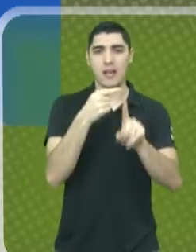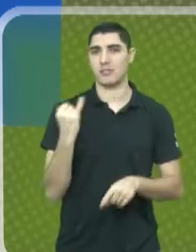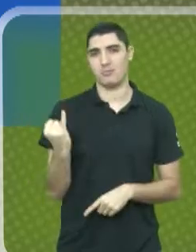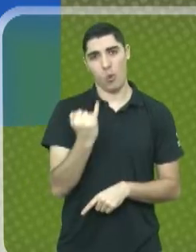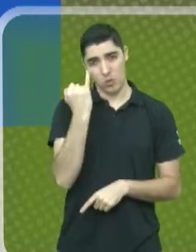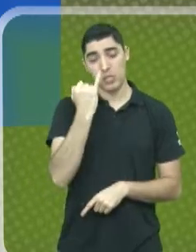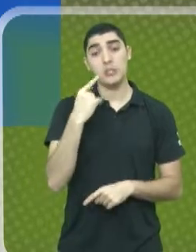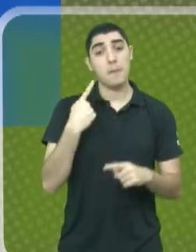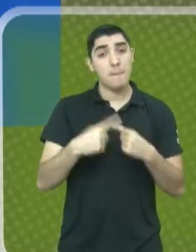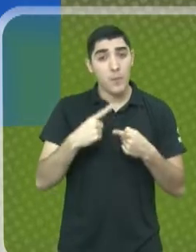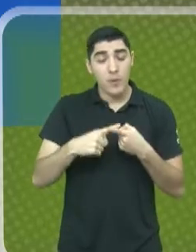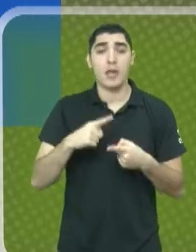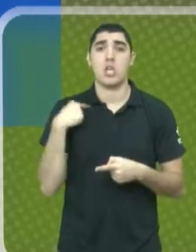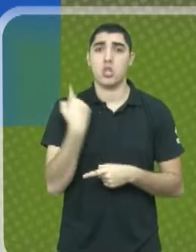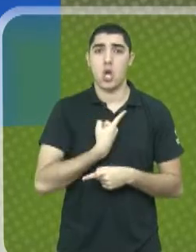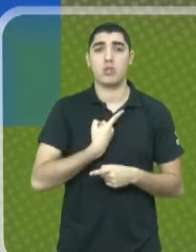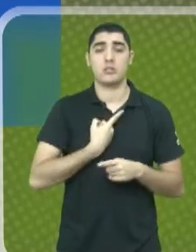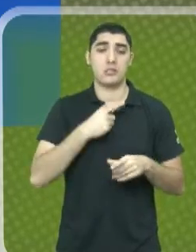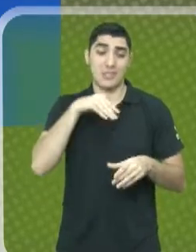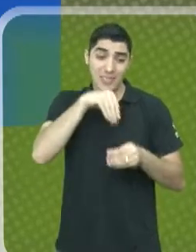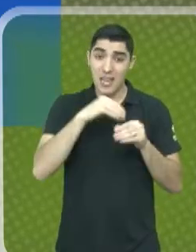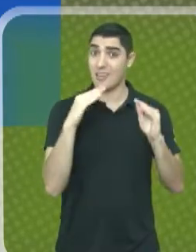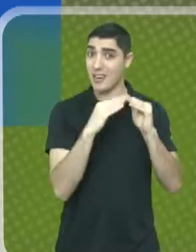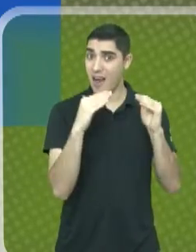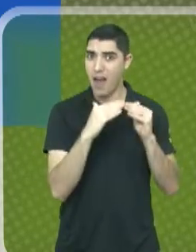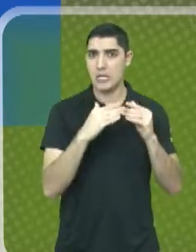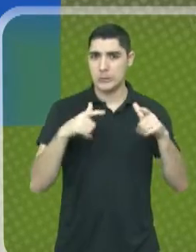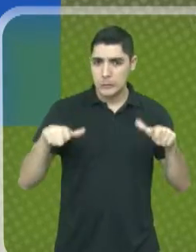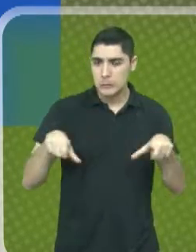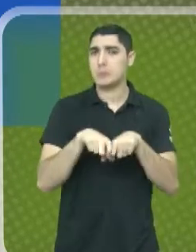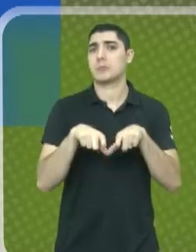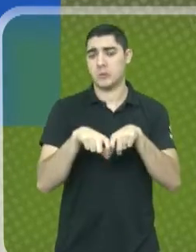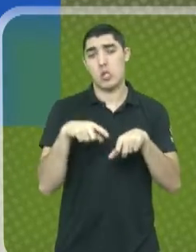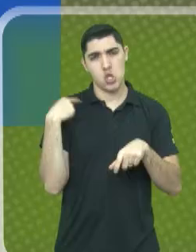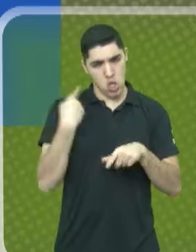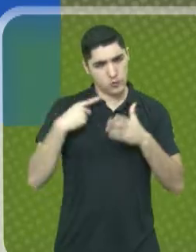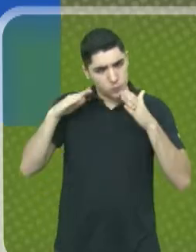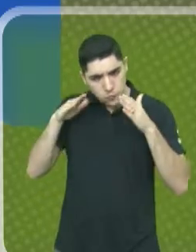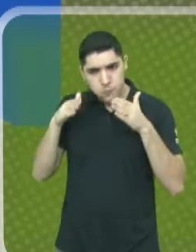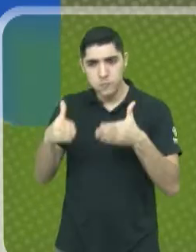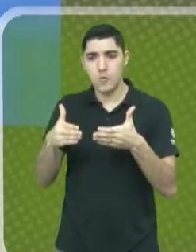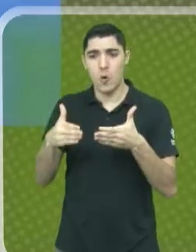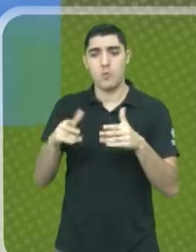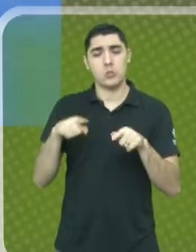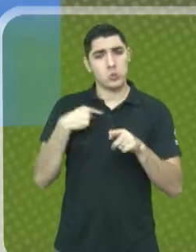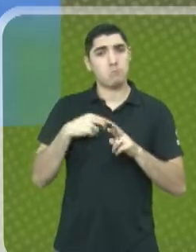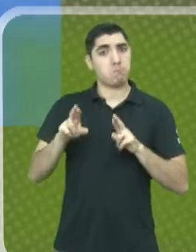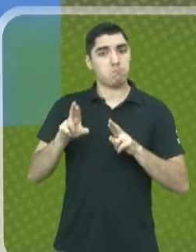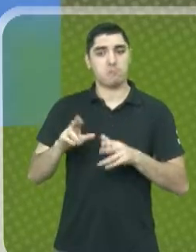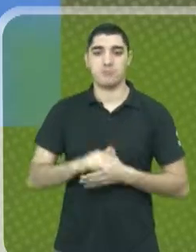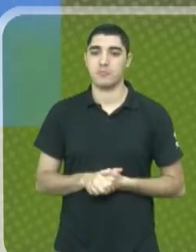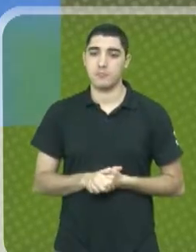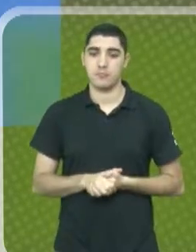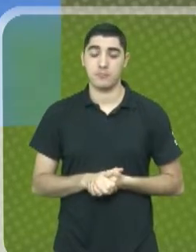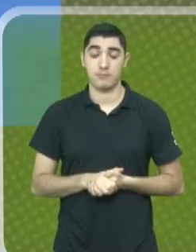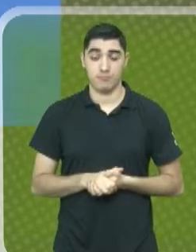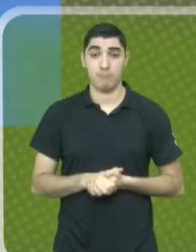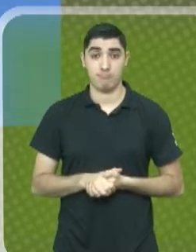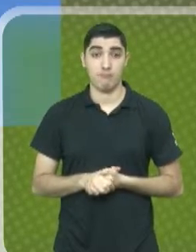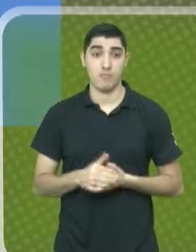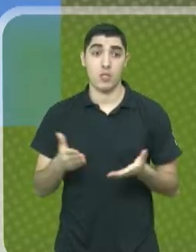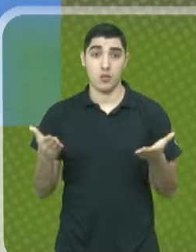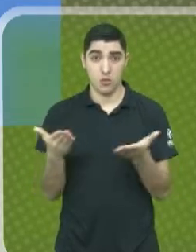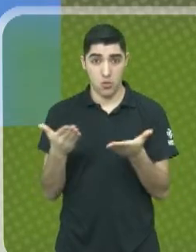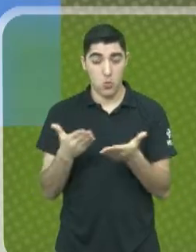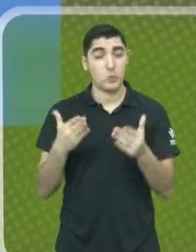gente está jogando em casa, a gente está focado para esse jogo e a expectativa é a melhor possível. A expectativa do jogo hoje é um jogo